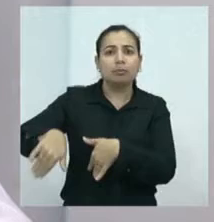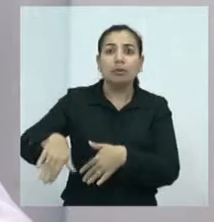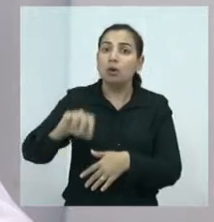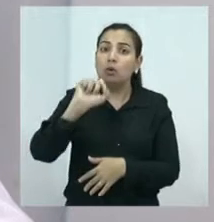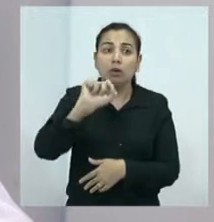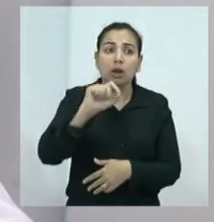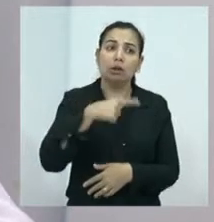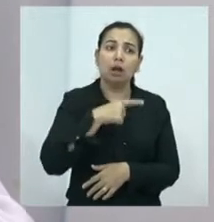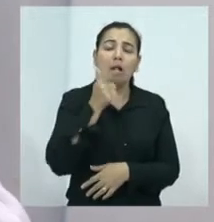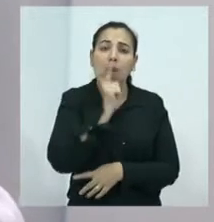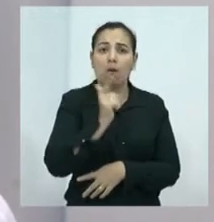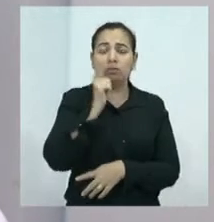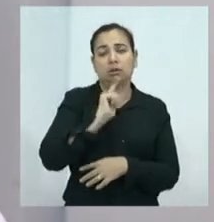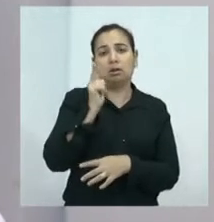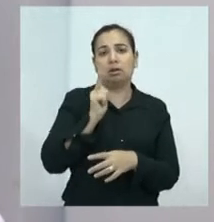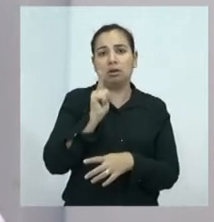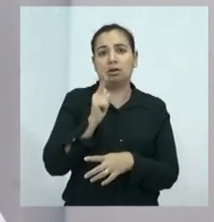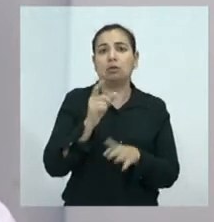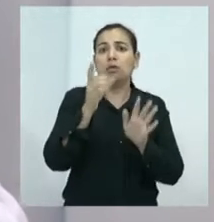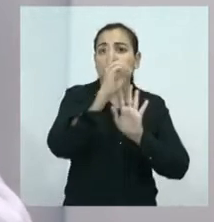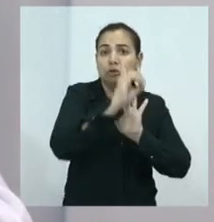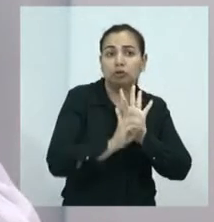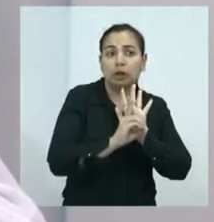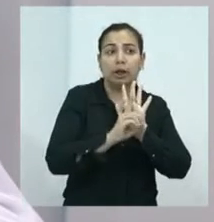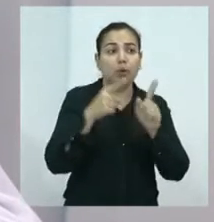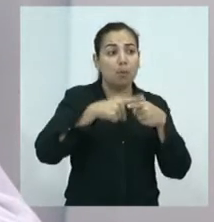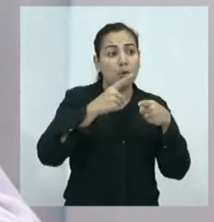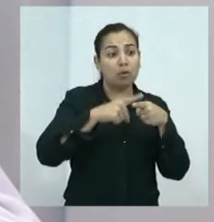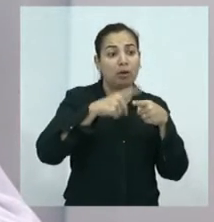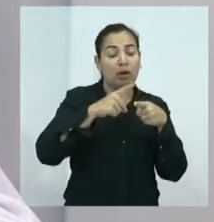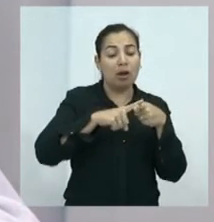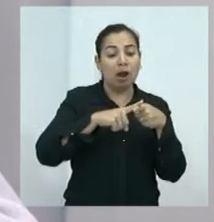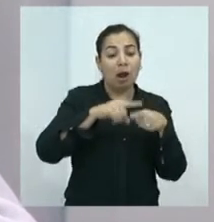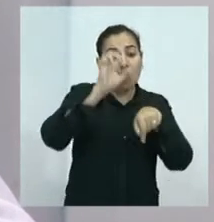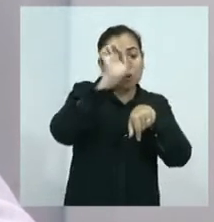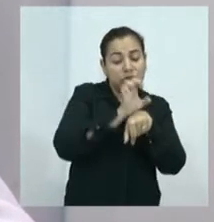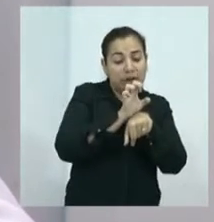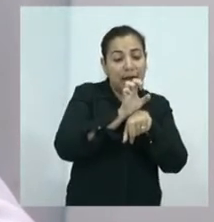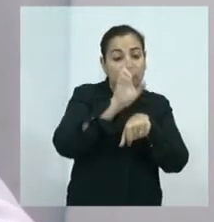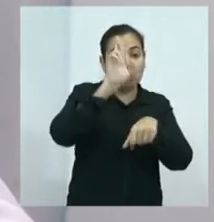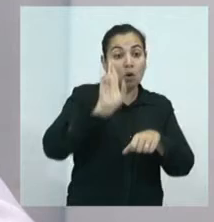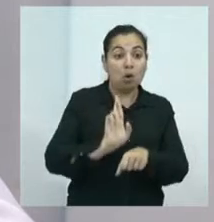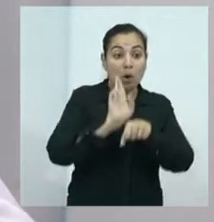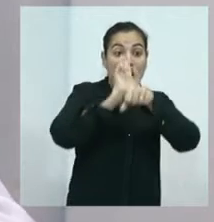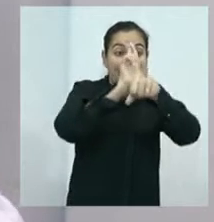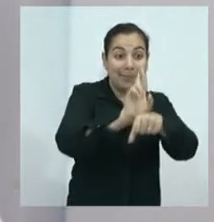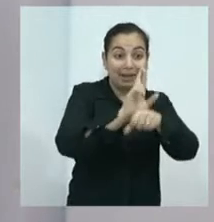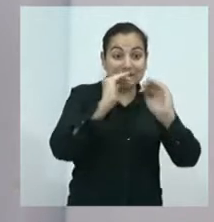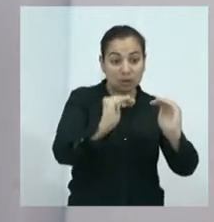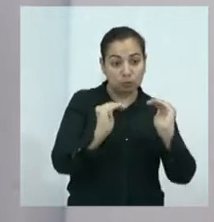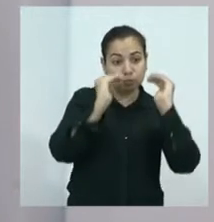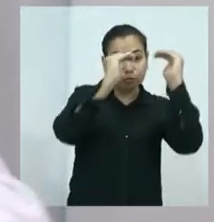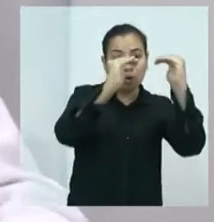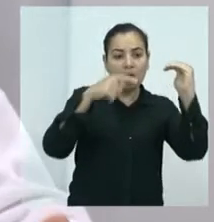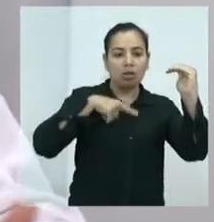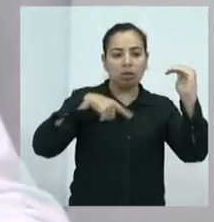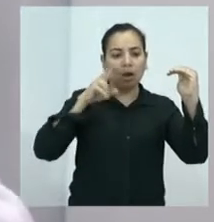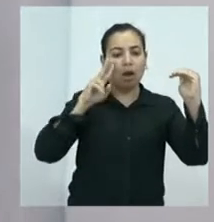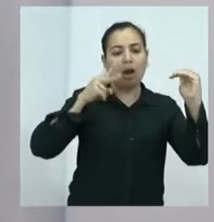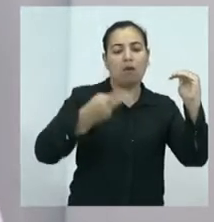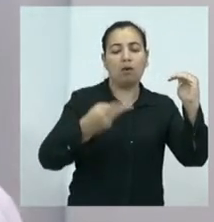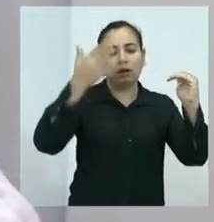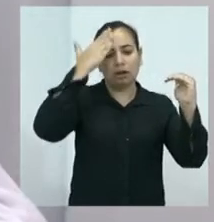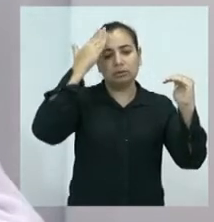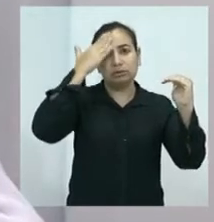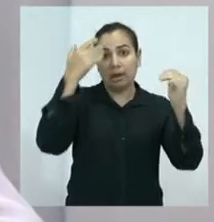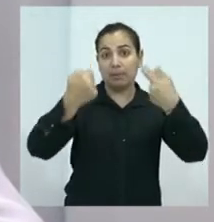entendeu? E a partir do momento que o Estado reconhece esse compromisso, então a gente tenta repará-la de alguma forma. Então as cotas é uma